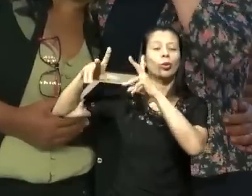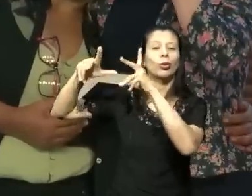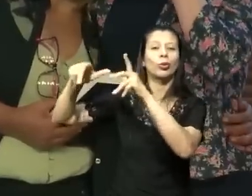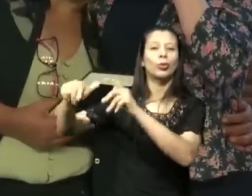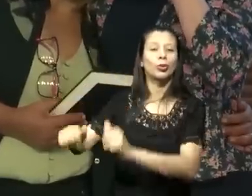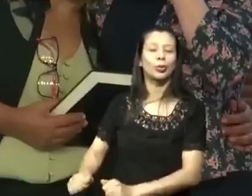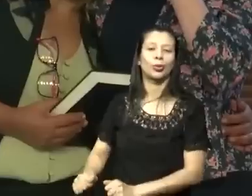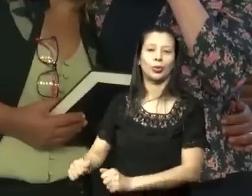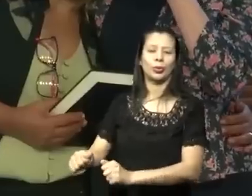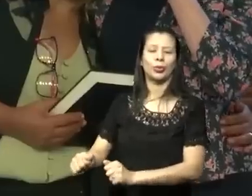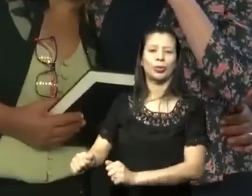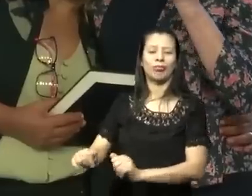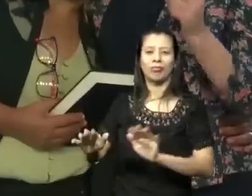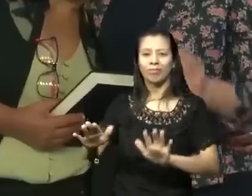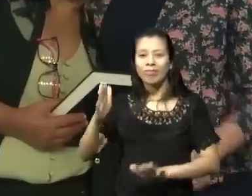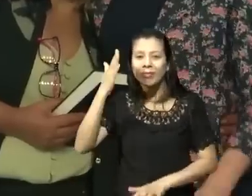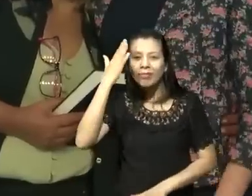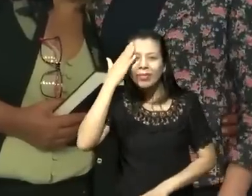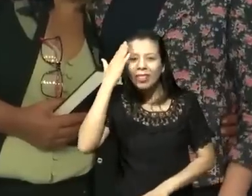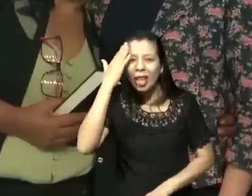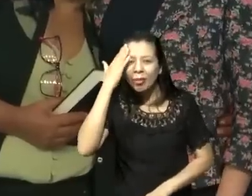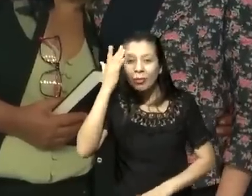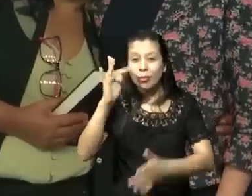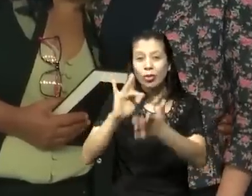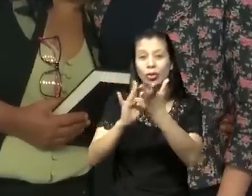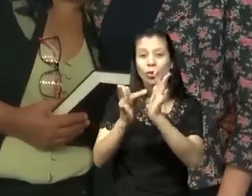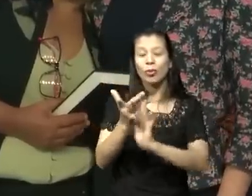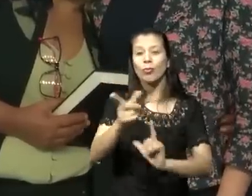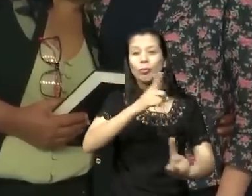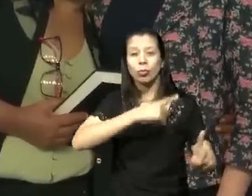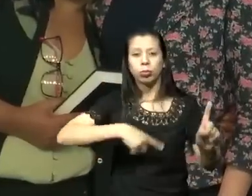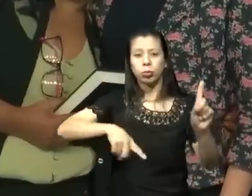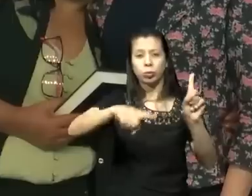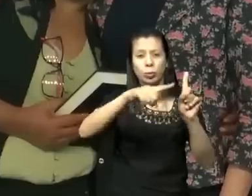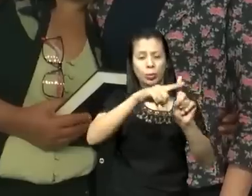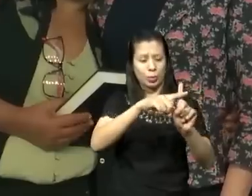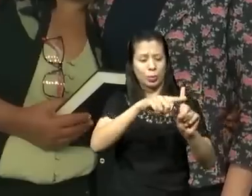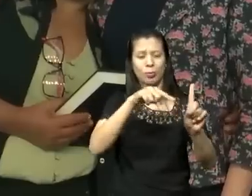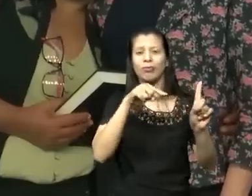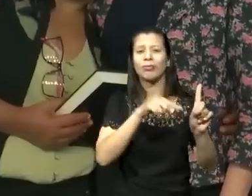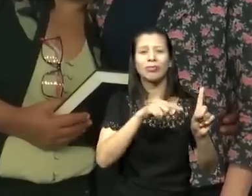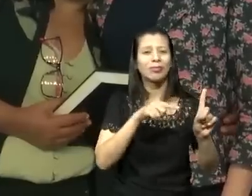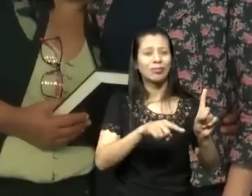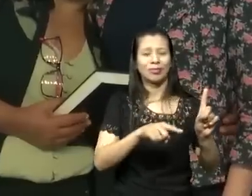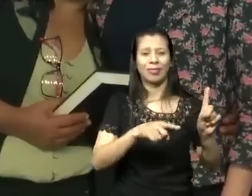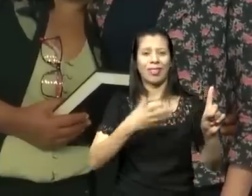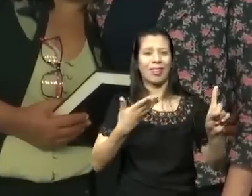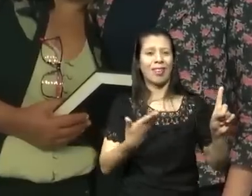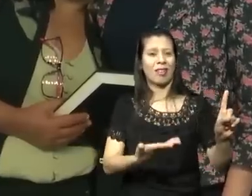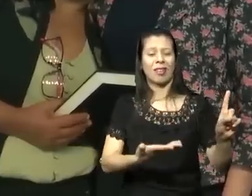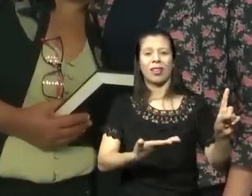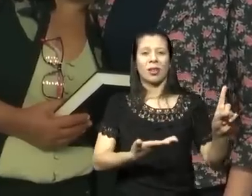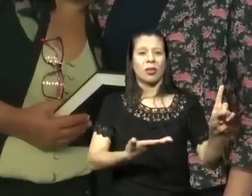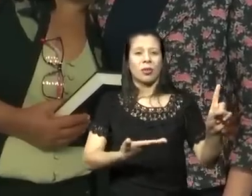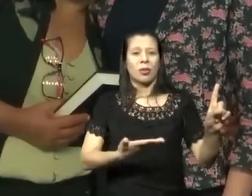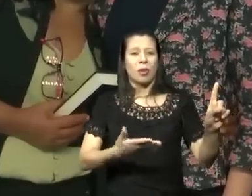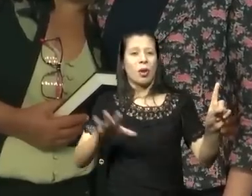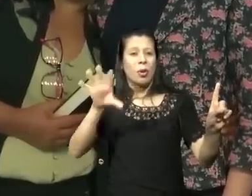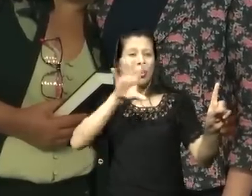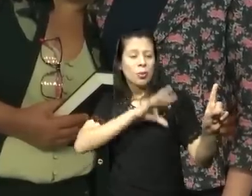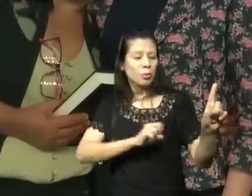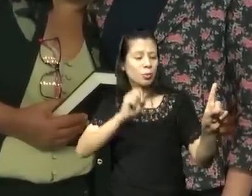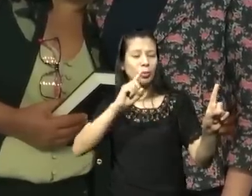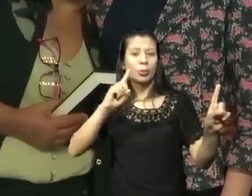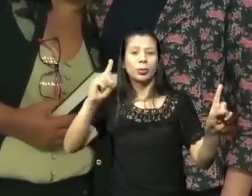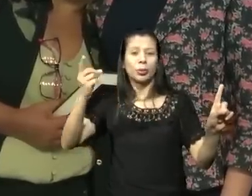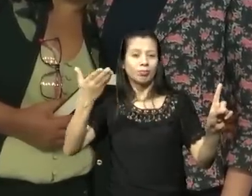a cruz de Cristo continua sendo o centro da história da Profecia das narrativas e mesmo que